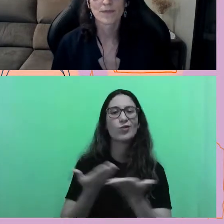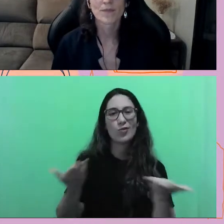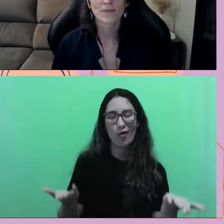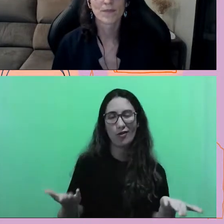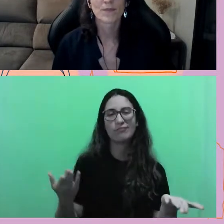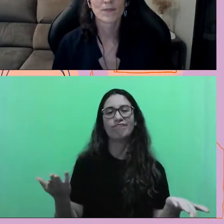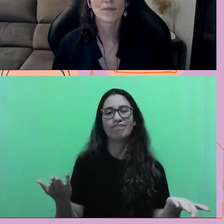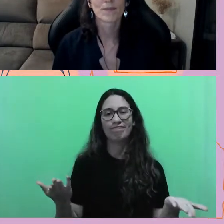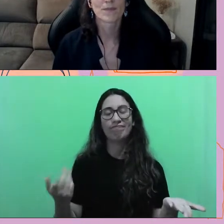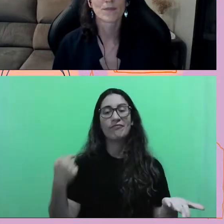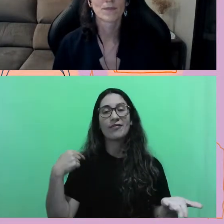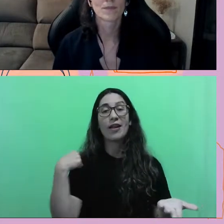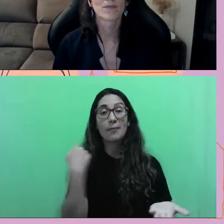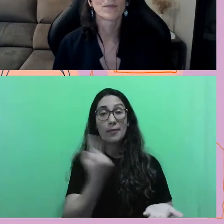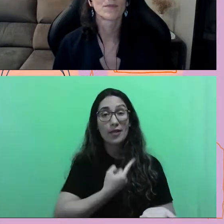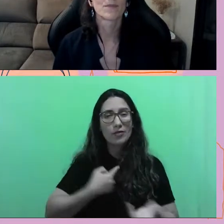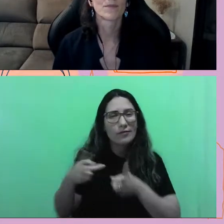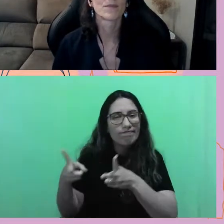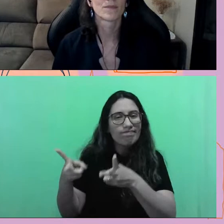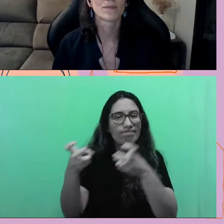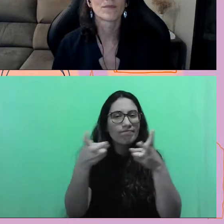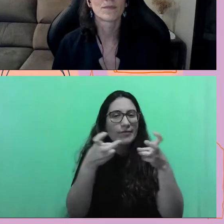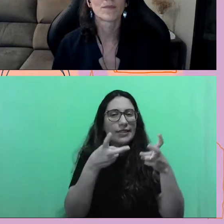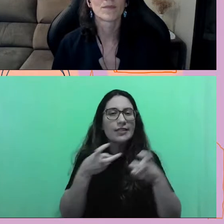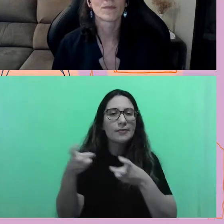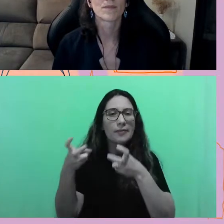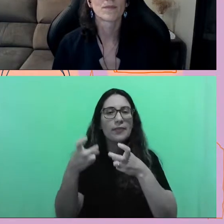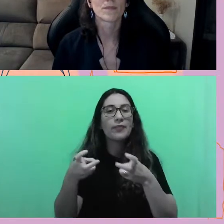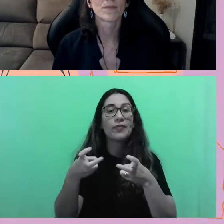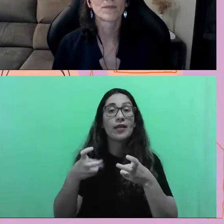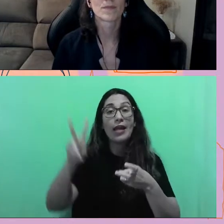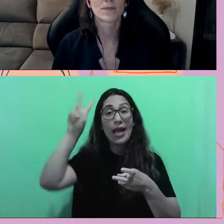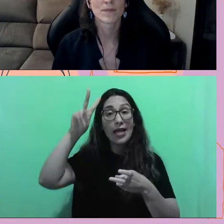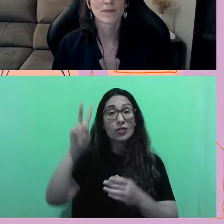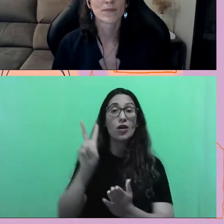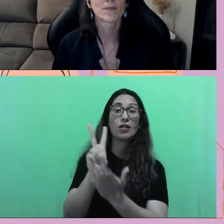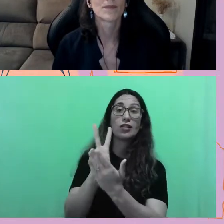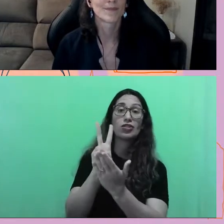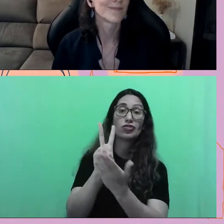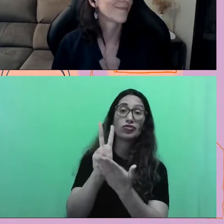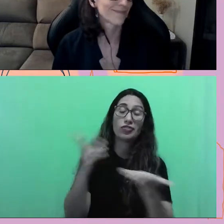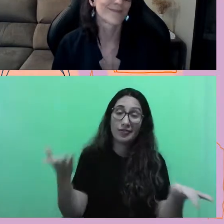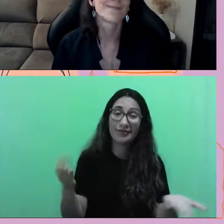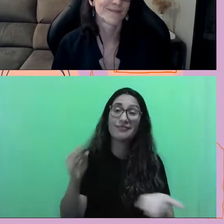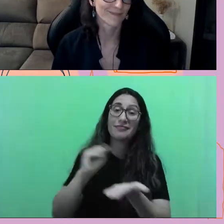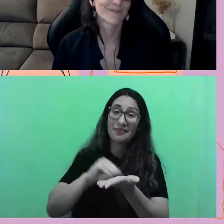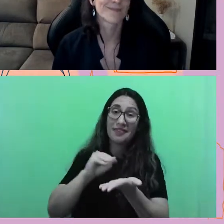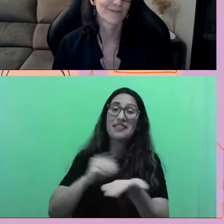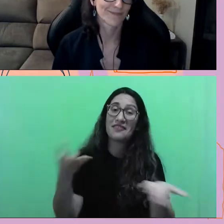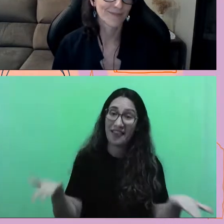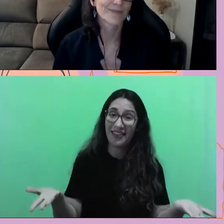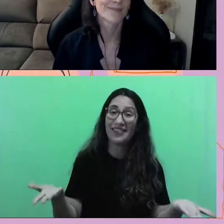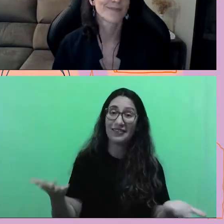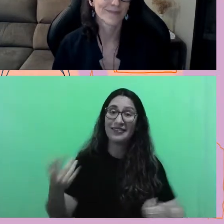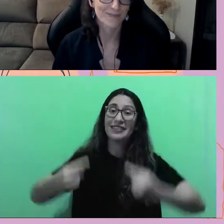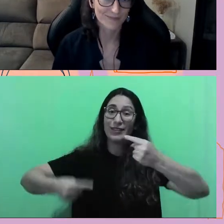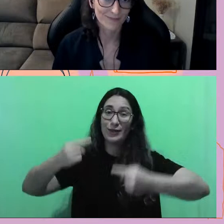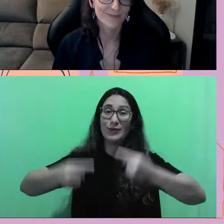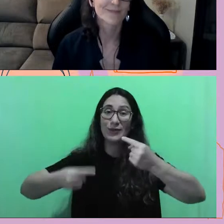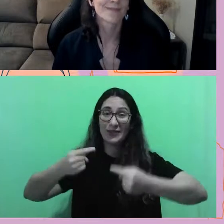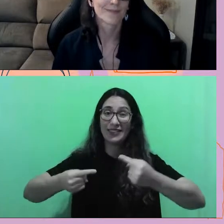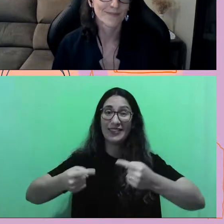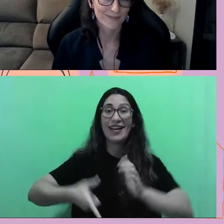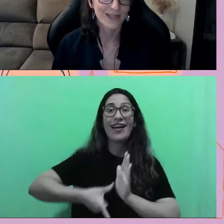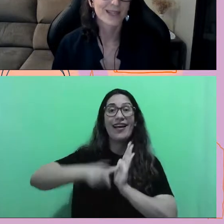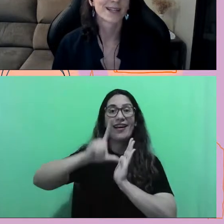gente desconsiderar completamente a história indígena que existia no Brasil antes do Brasil ser